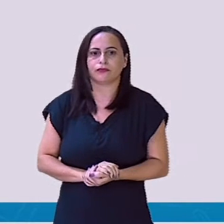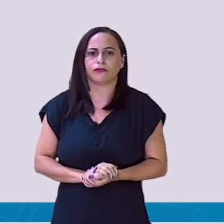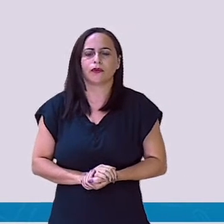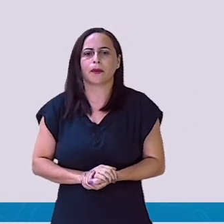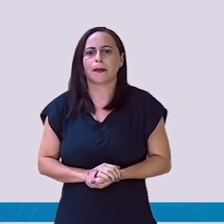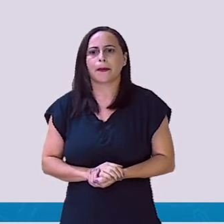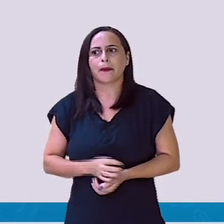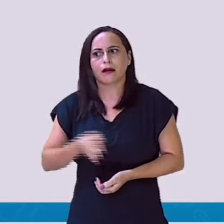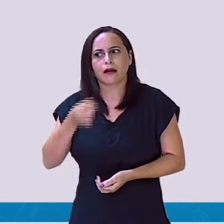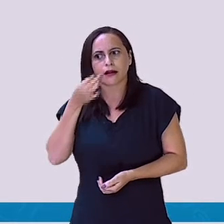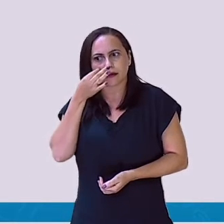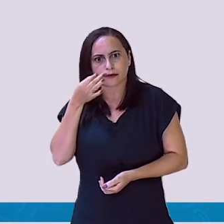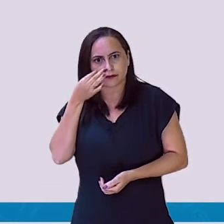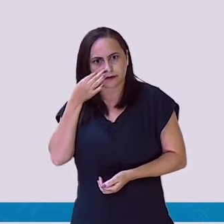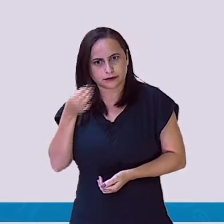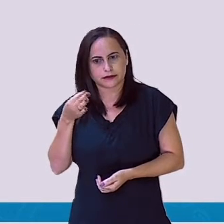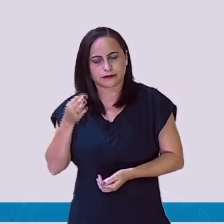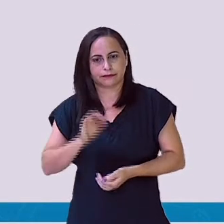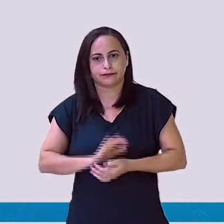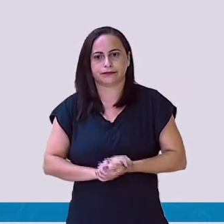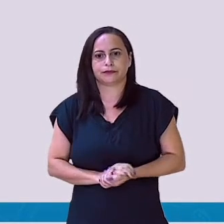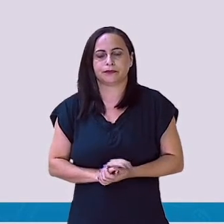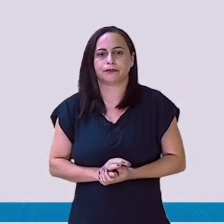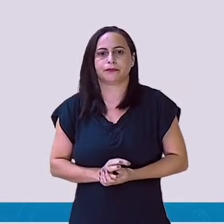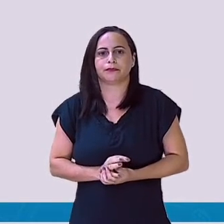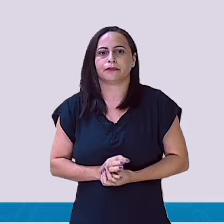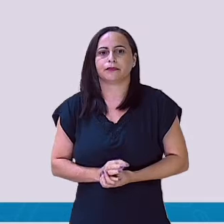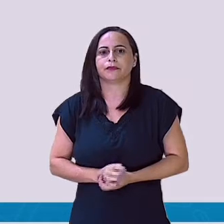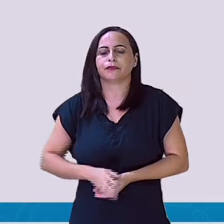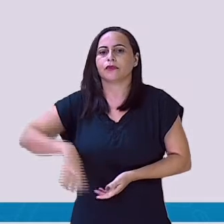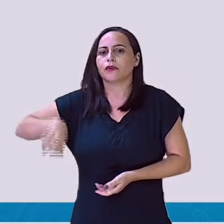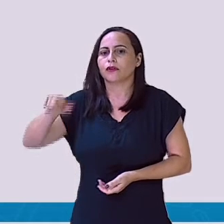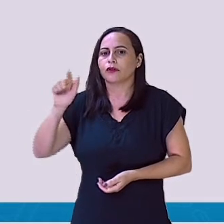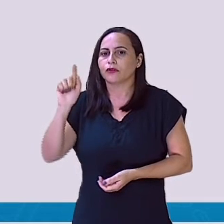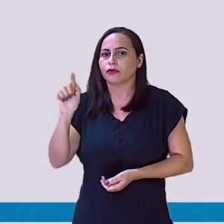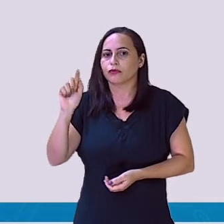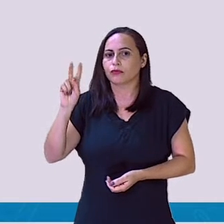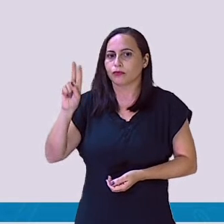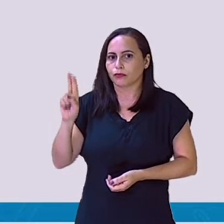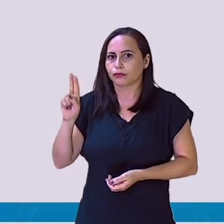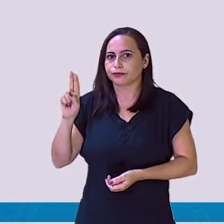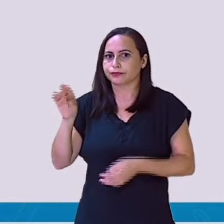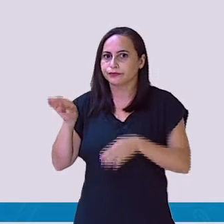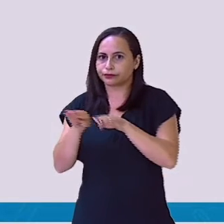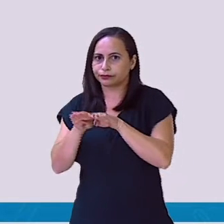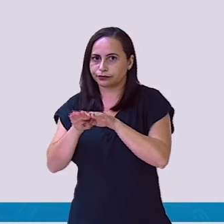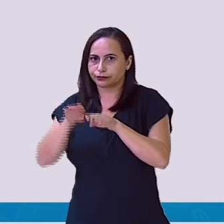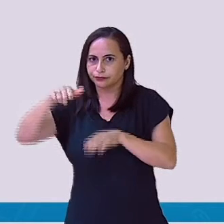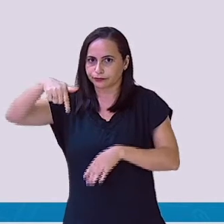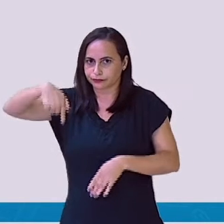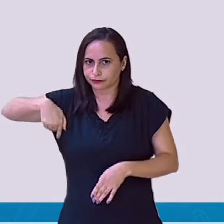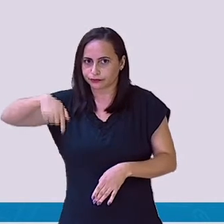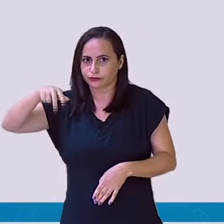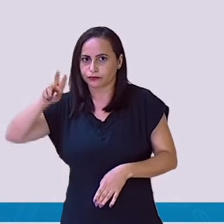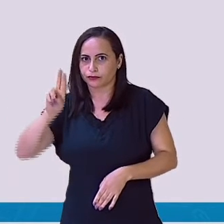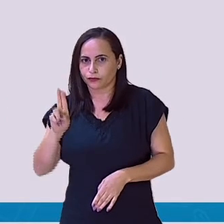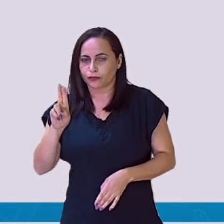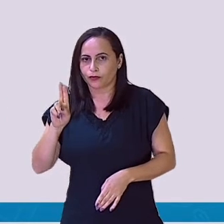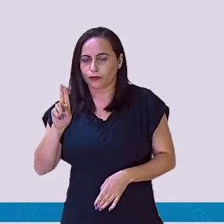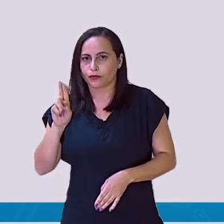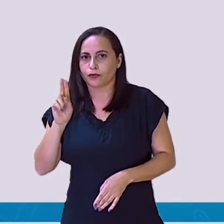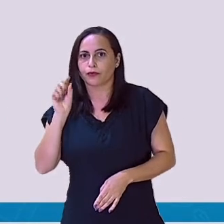Observação, muito importante essa observação aqui. GU e QU são